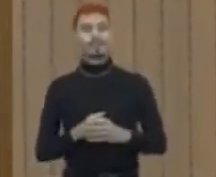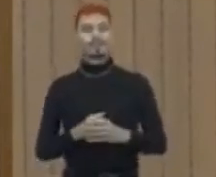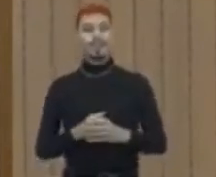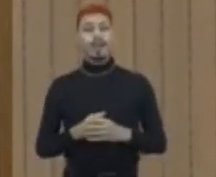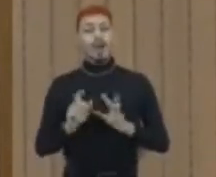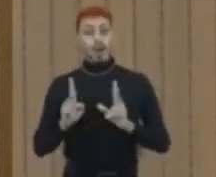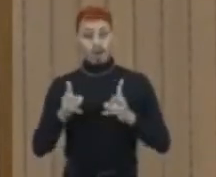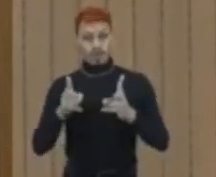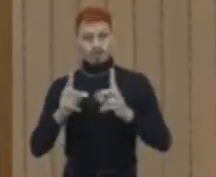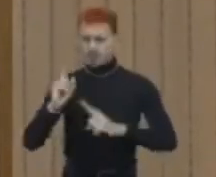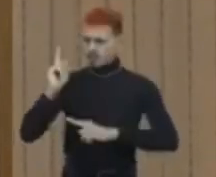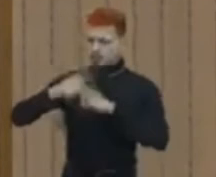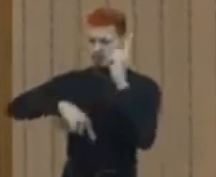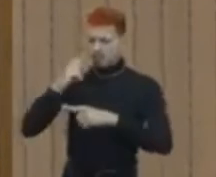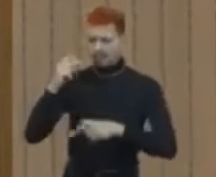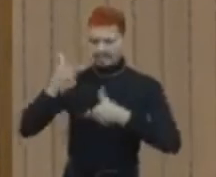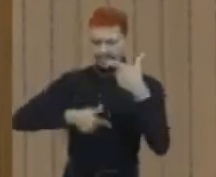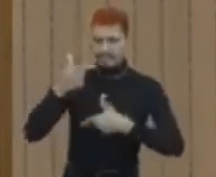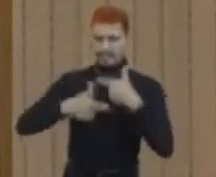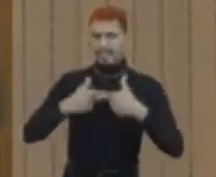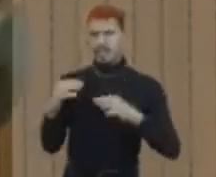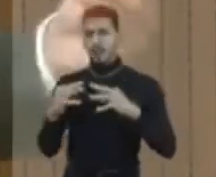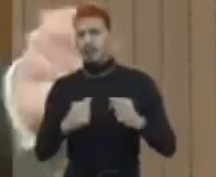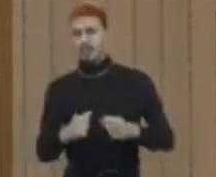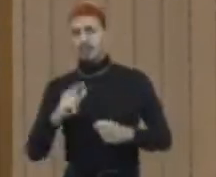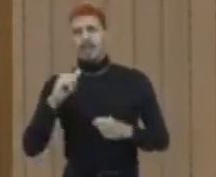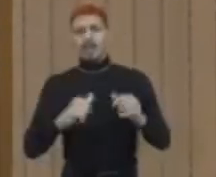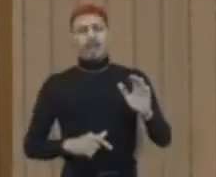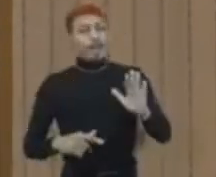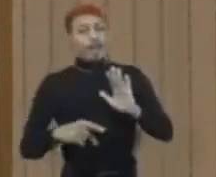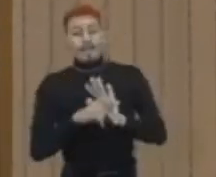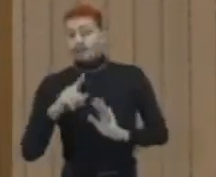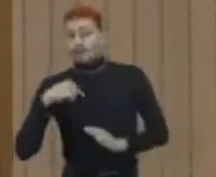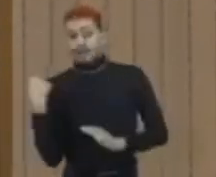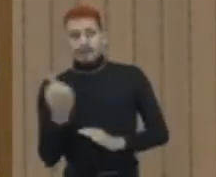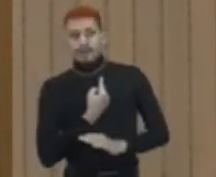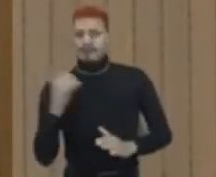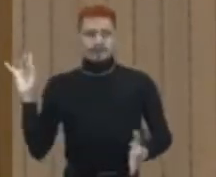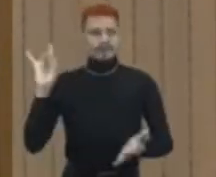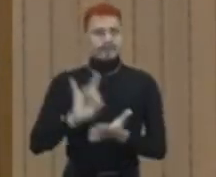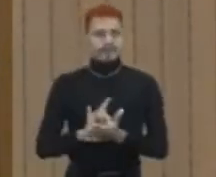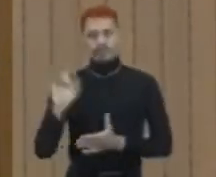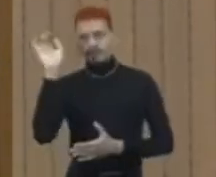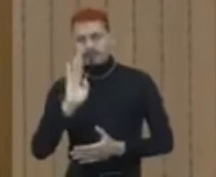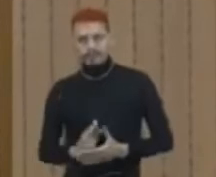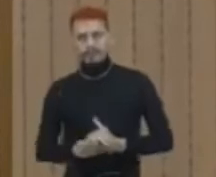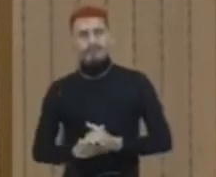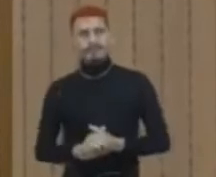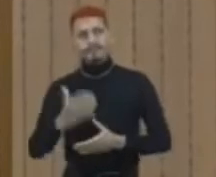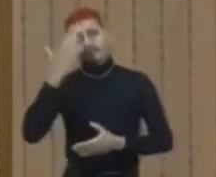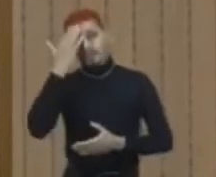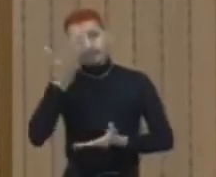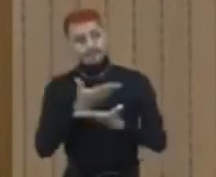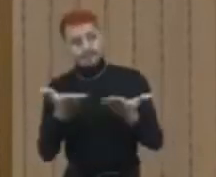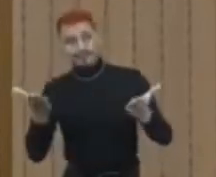o sucesso da atuação, que é o legado que essa unidade tem para o Brasil. Obrigado por